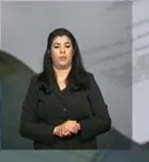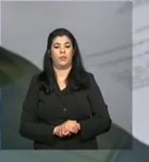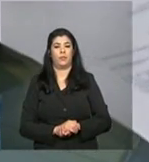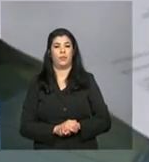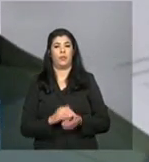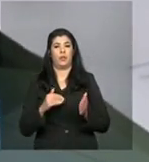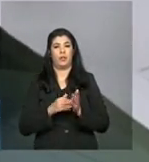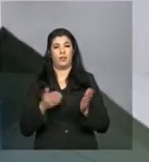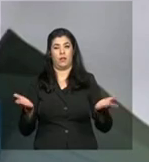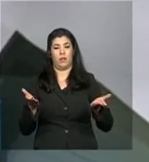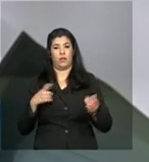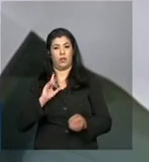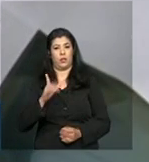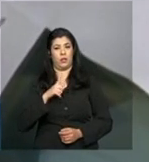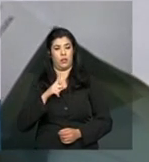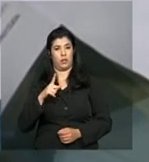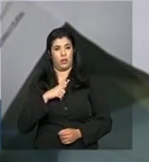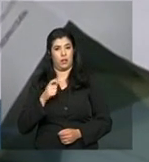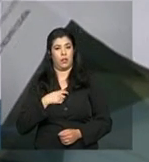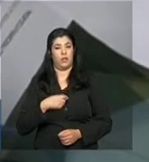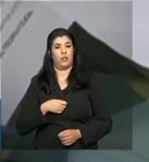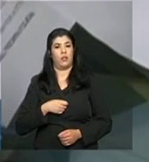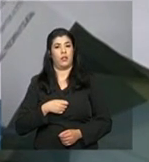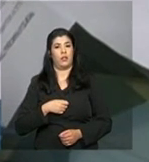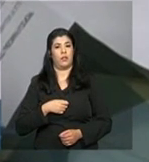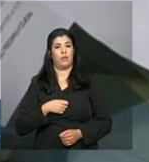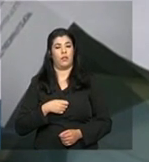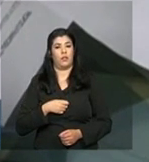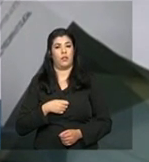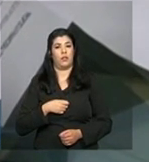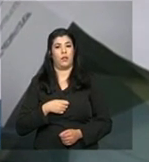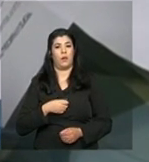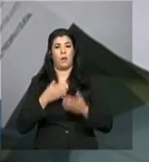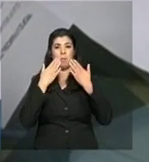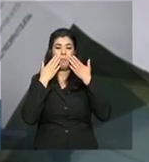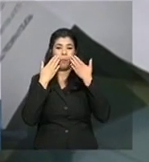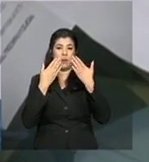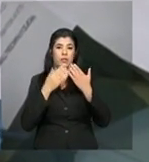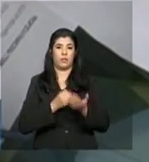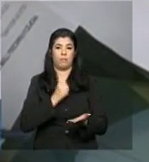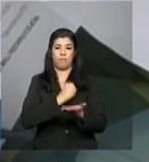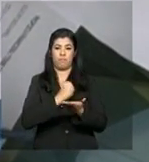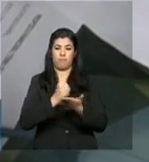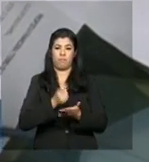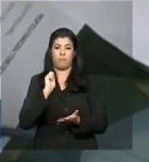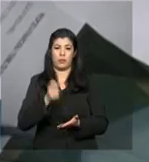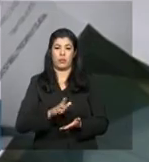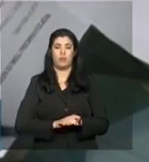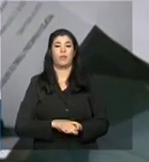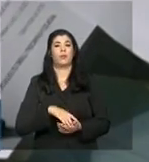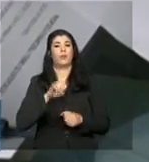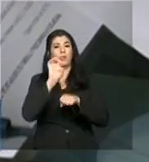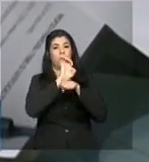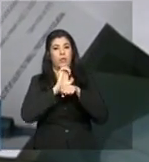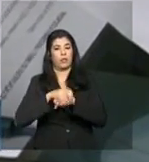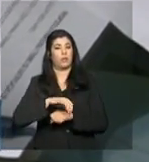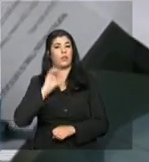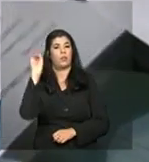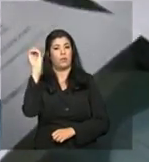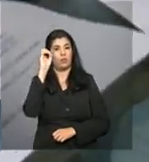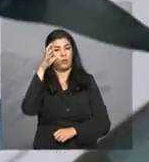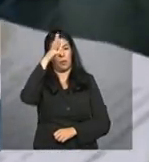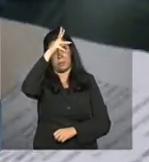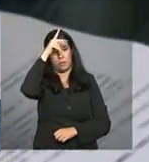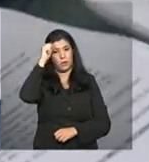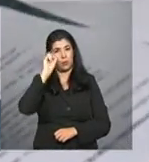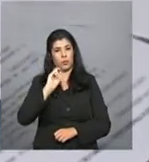Até agora já foram rematados os lotes para a construção de linhas de transmissão no Rio Grande do Sul, em Mato Grosso